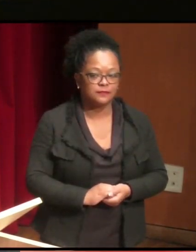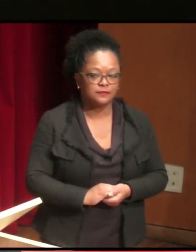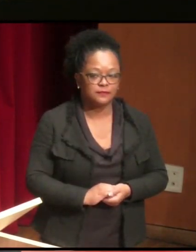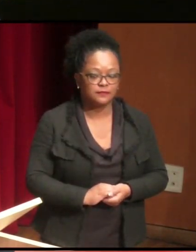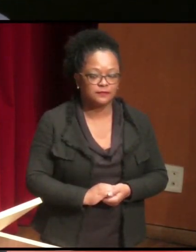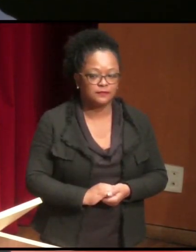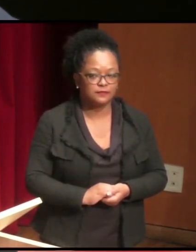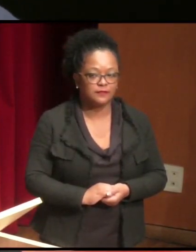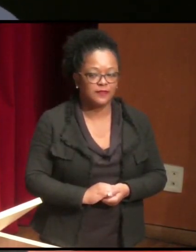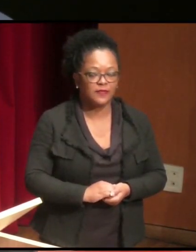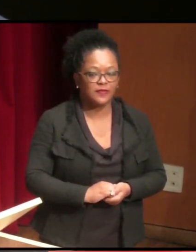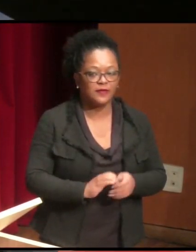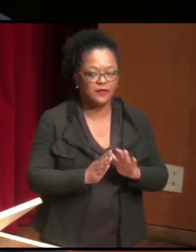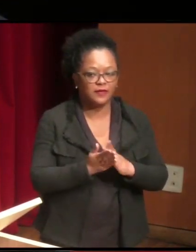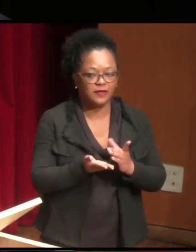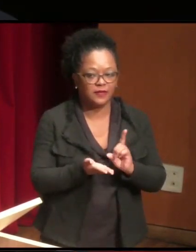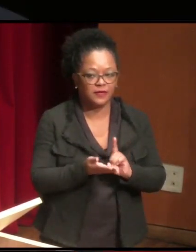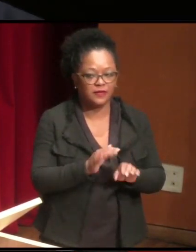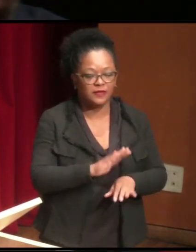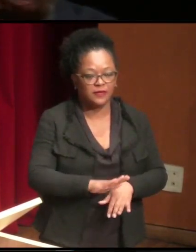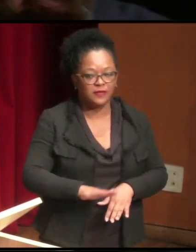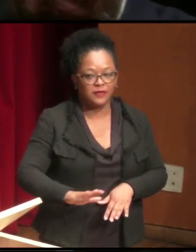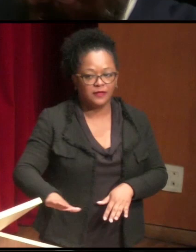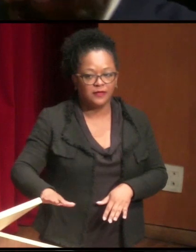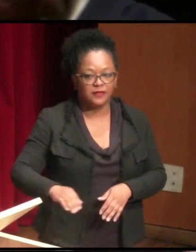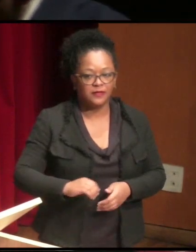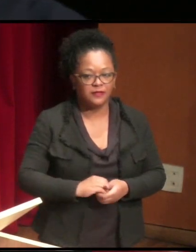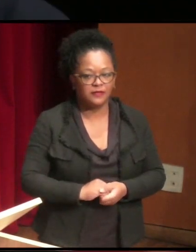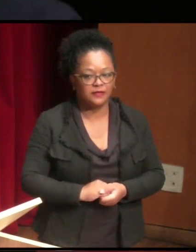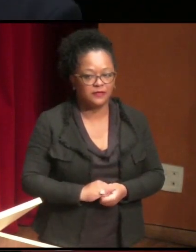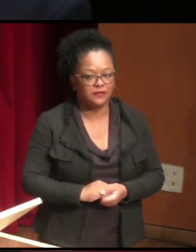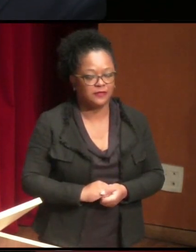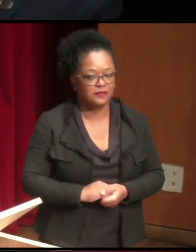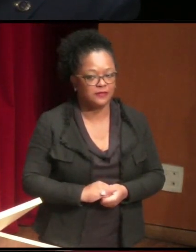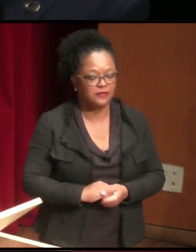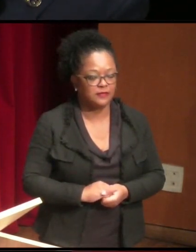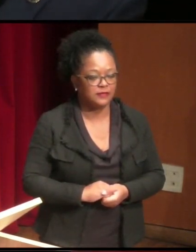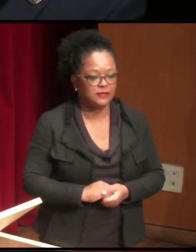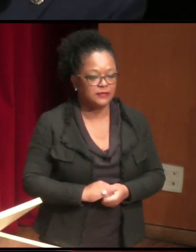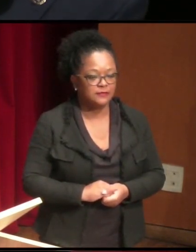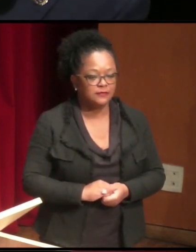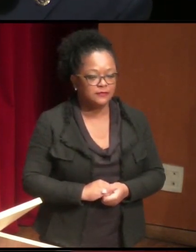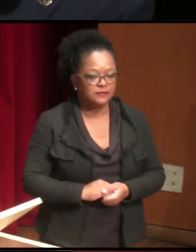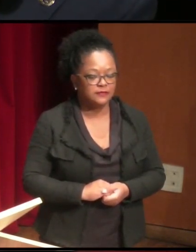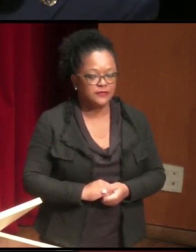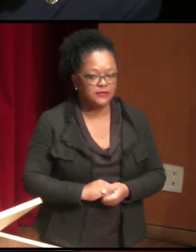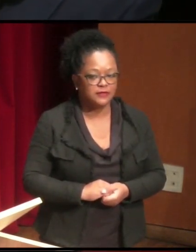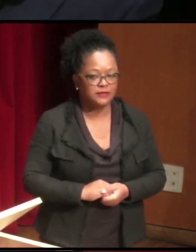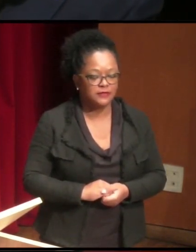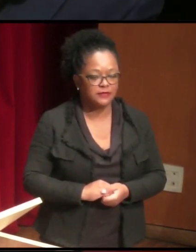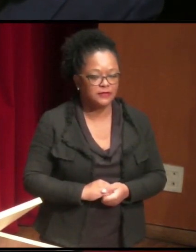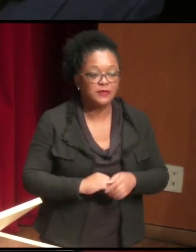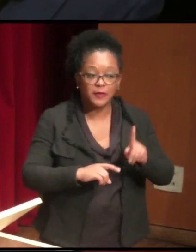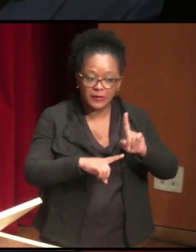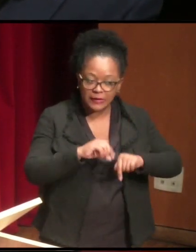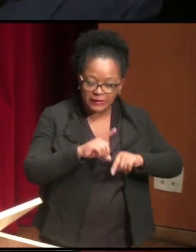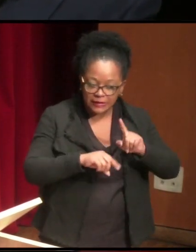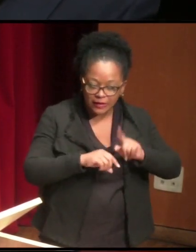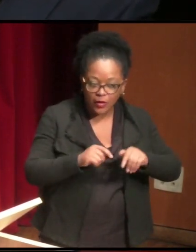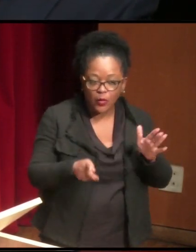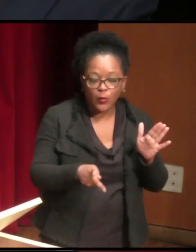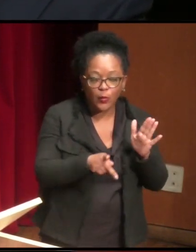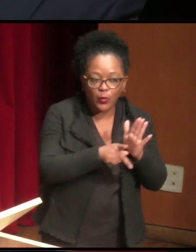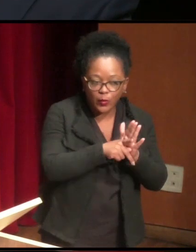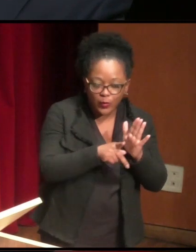A Bíblia das Criancinhas. Você quer falar, explicar rapidinho? Não. A Bíblia da Criancinha é um material infantil para